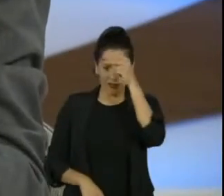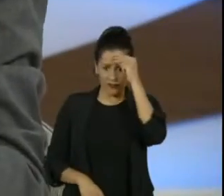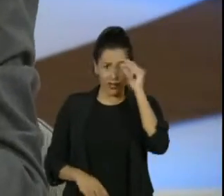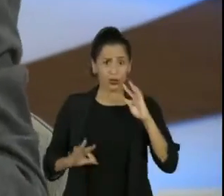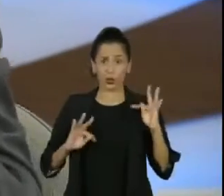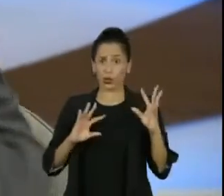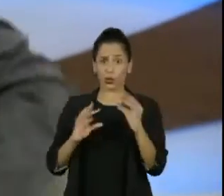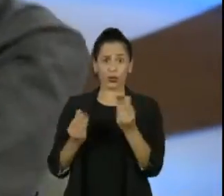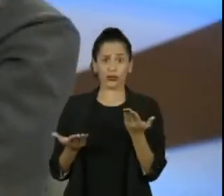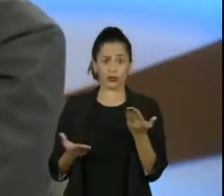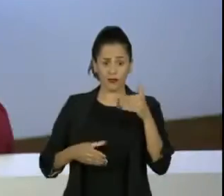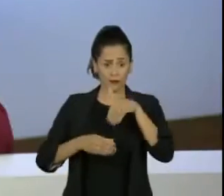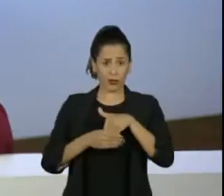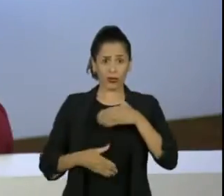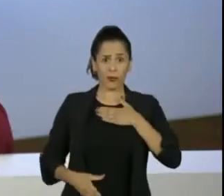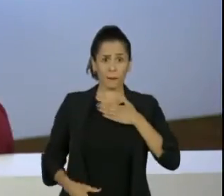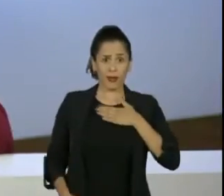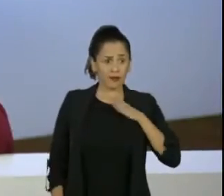eleito,